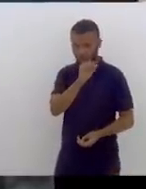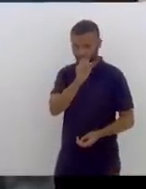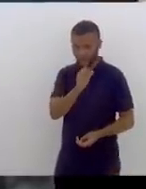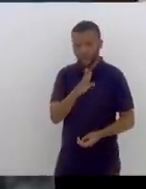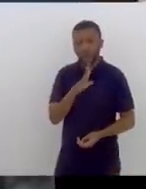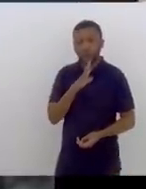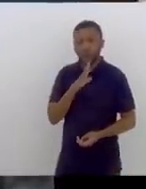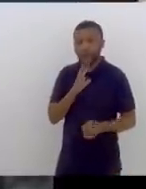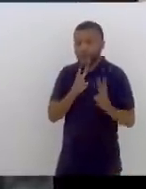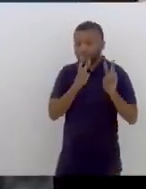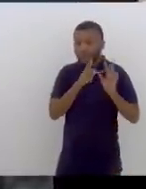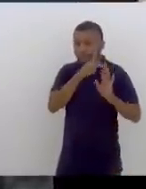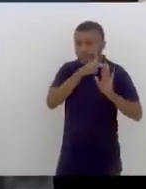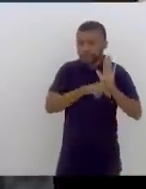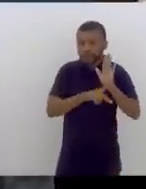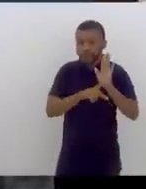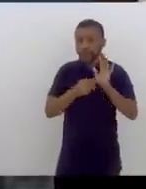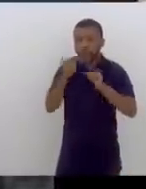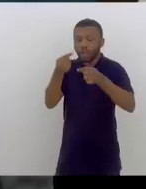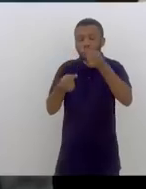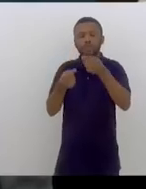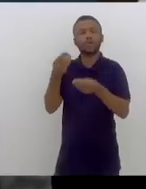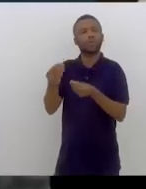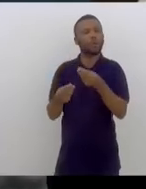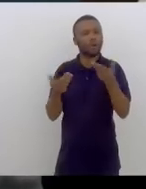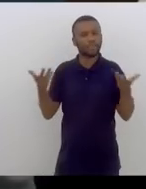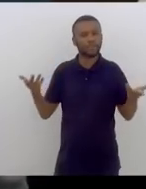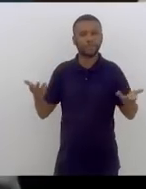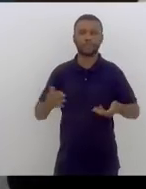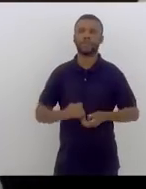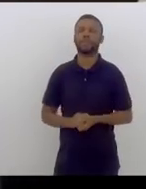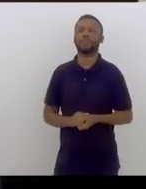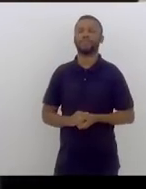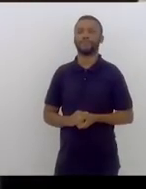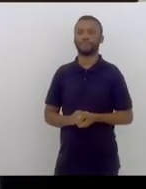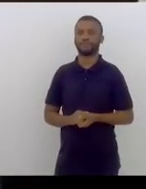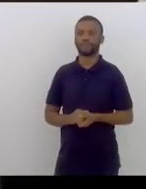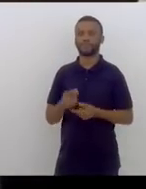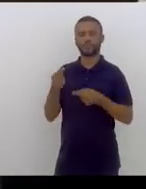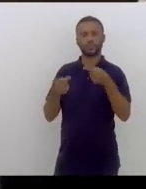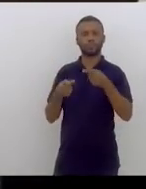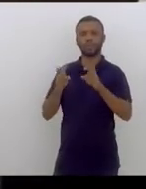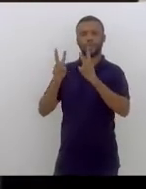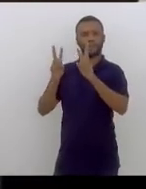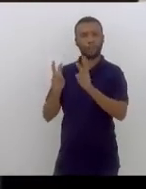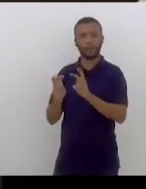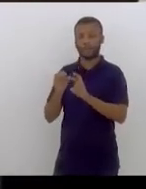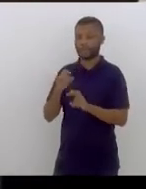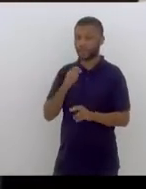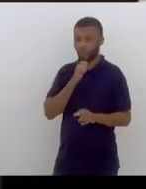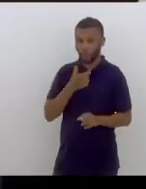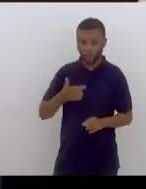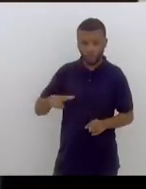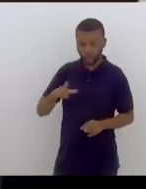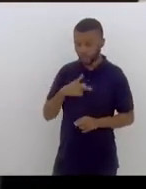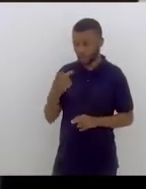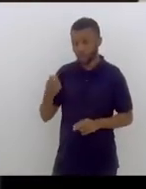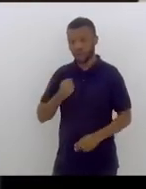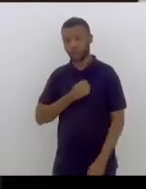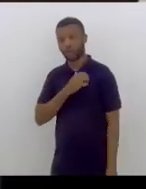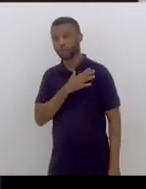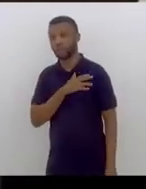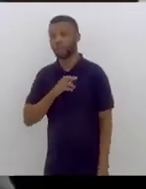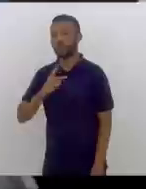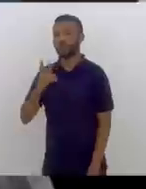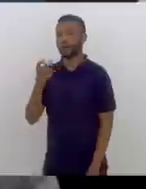Então como é que nós vamos aqui discutir a situação se nem o Coronel ralik nem o Coronel Renato